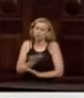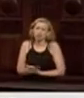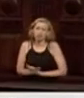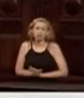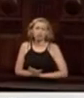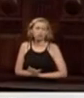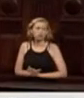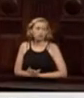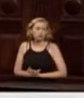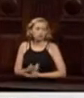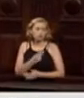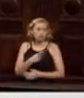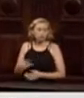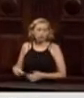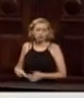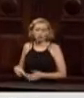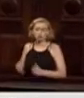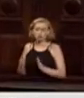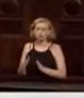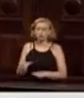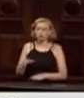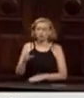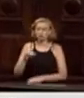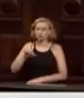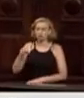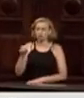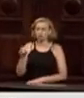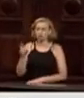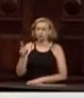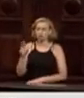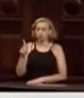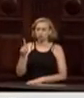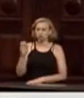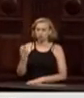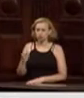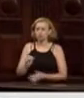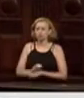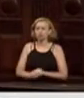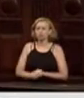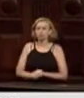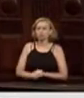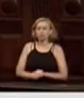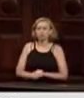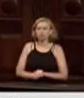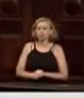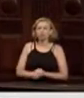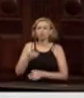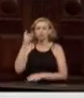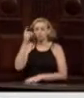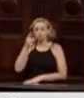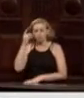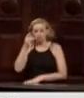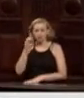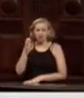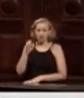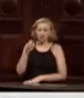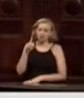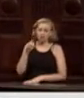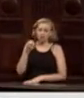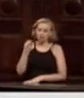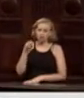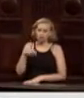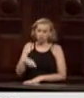do presidente dessa casa, Jorge Pisciani, do líder do PMDB, deputado Edson Albertassi, e do ex-presidente